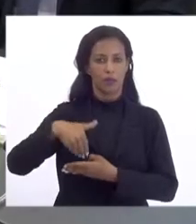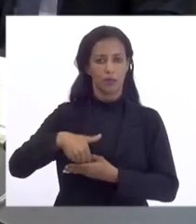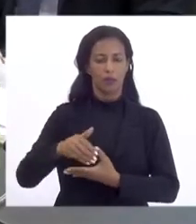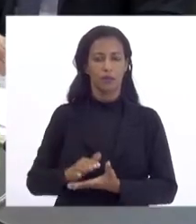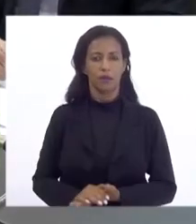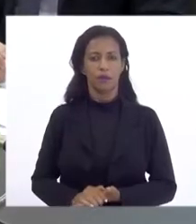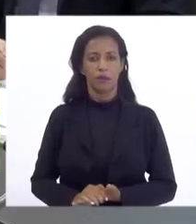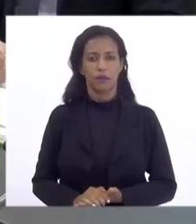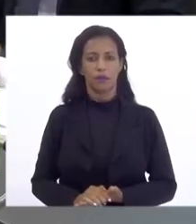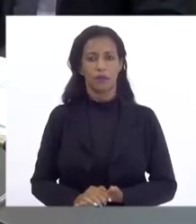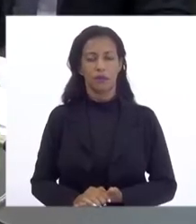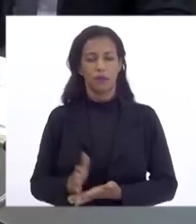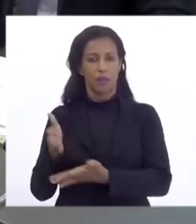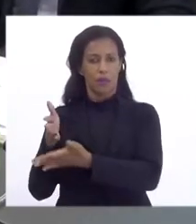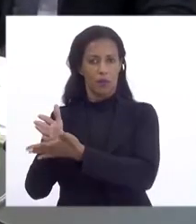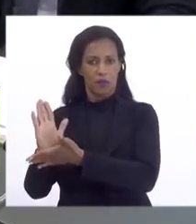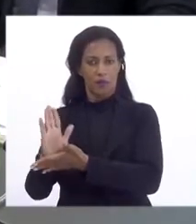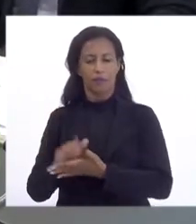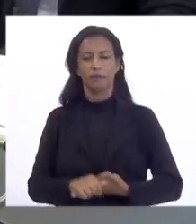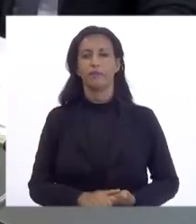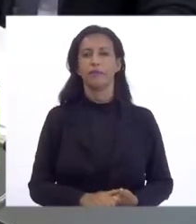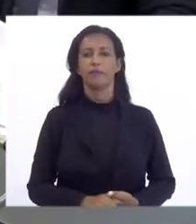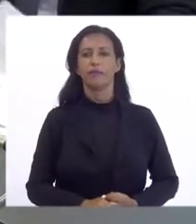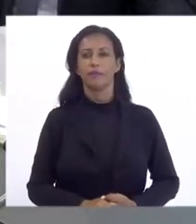votação, aprovado.